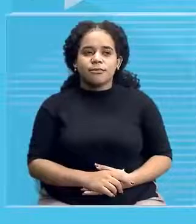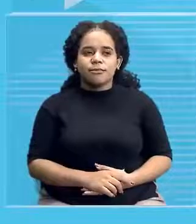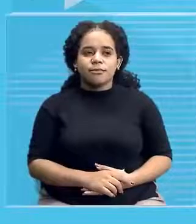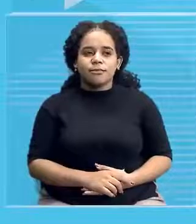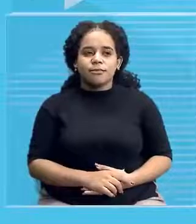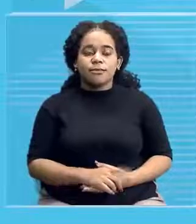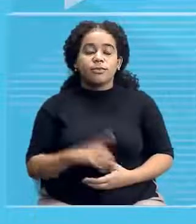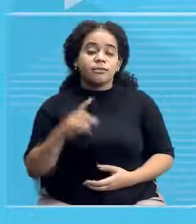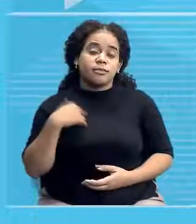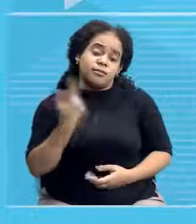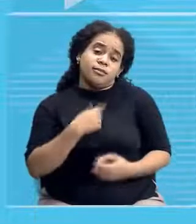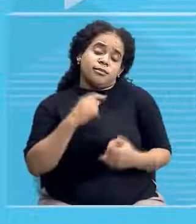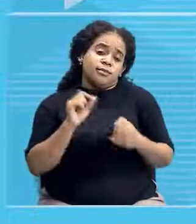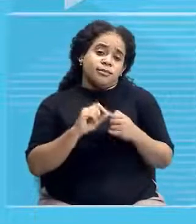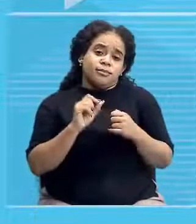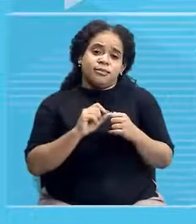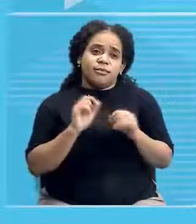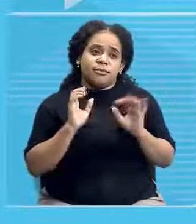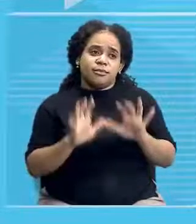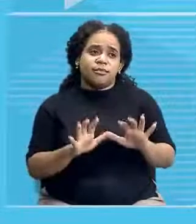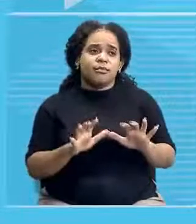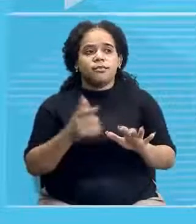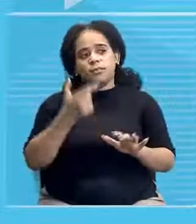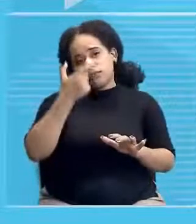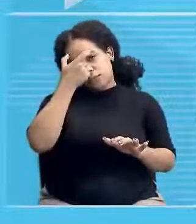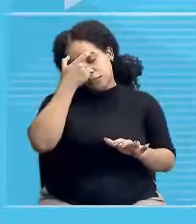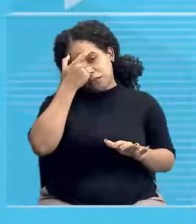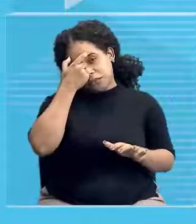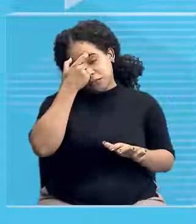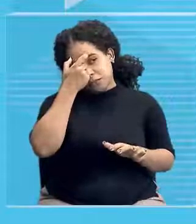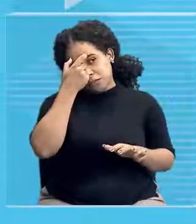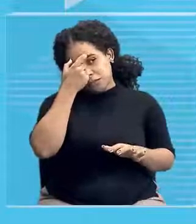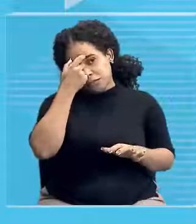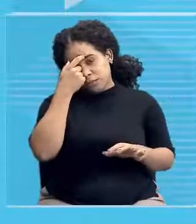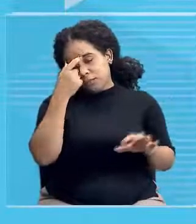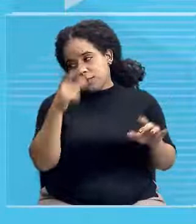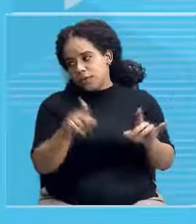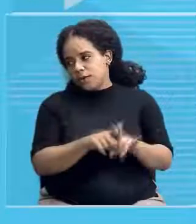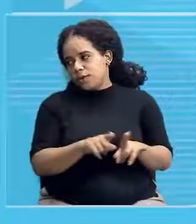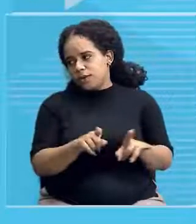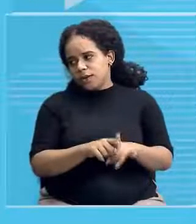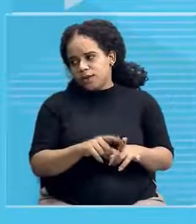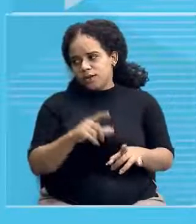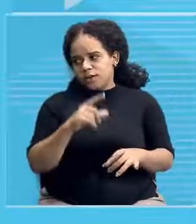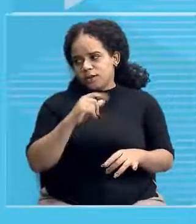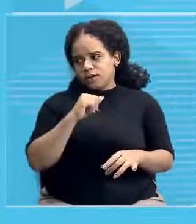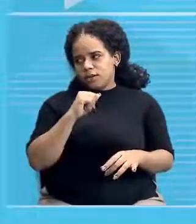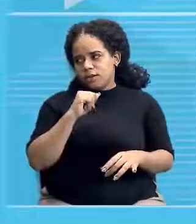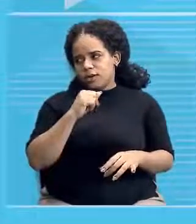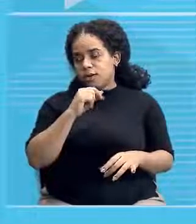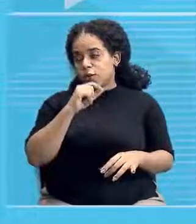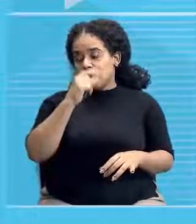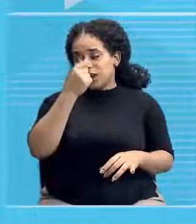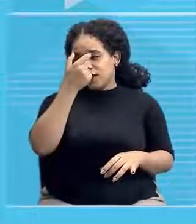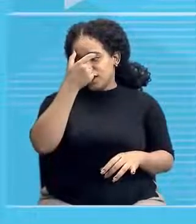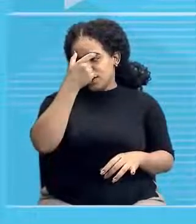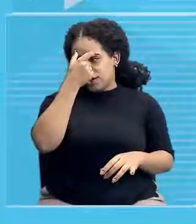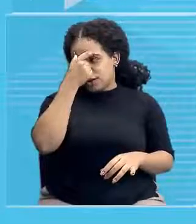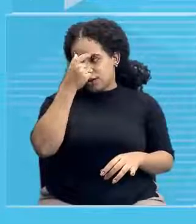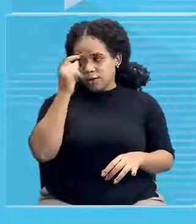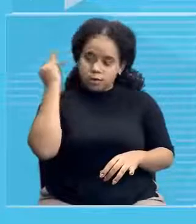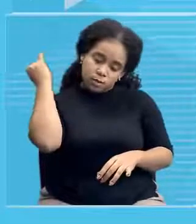A gente faz isso o tempo todo, conscientemente e inconscientemente. E aqui uma questão do